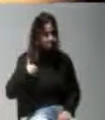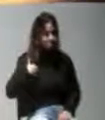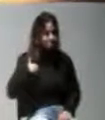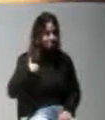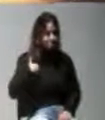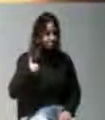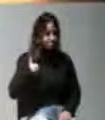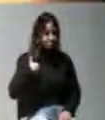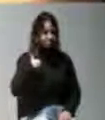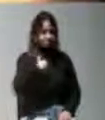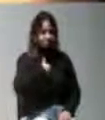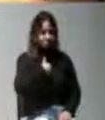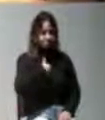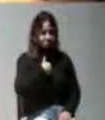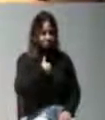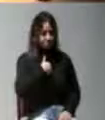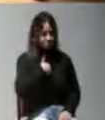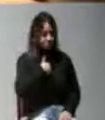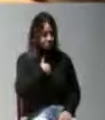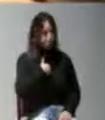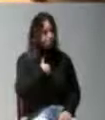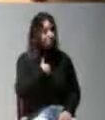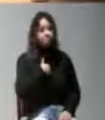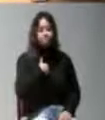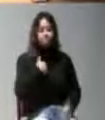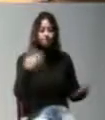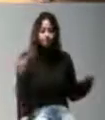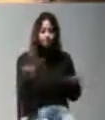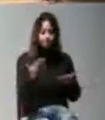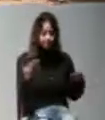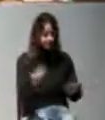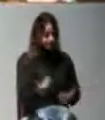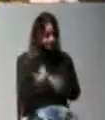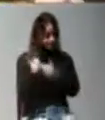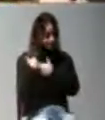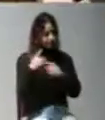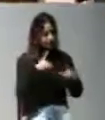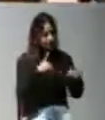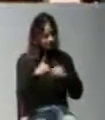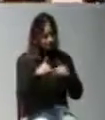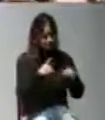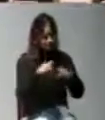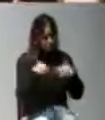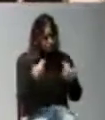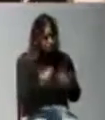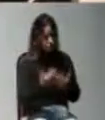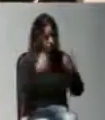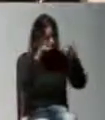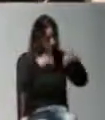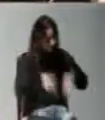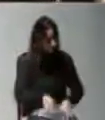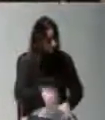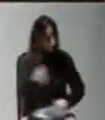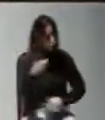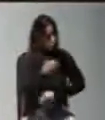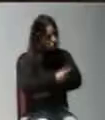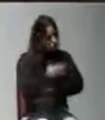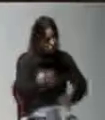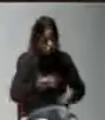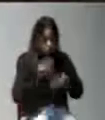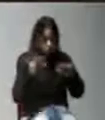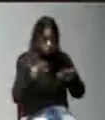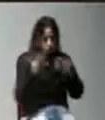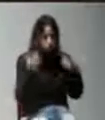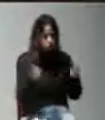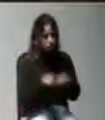de coordenar essa sessão de encerramento, depois desses dias tão inspiradores,